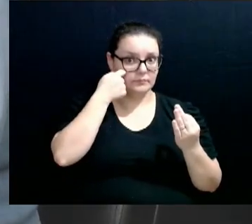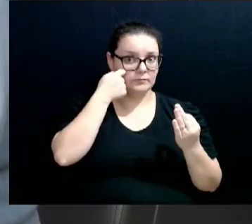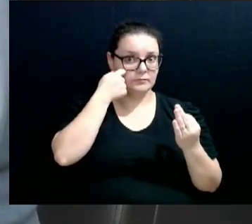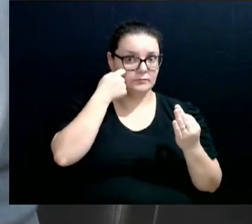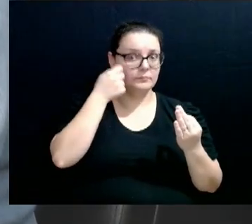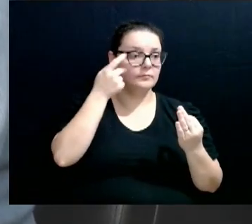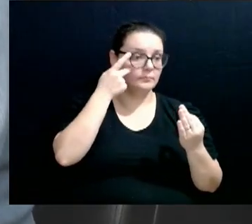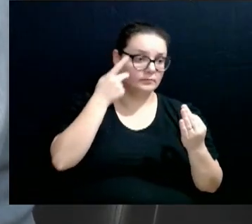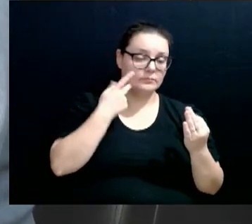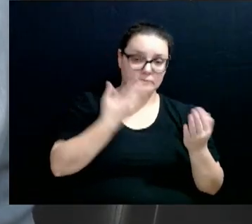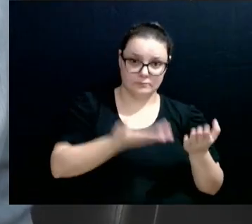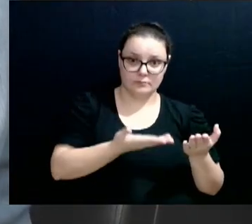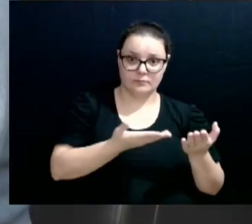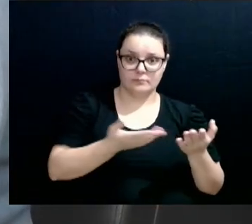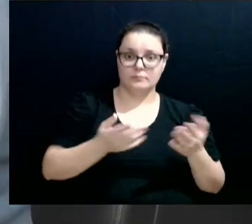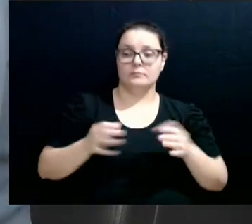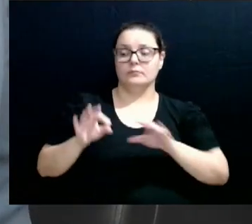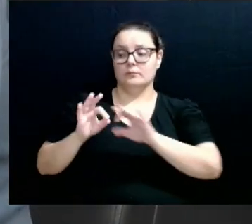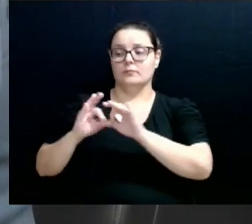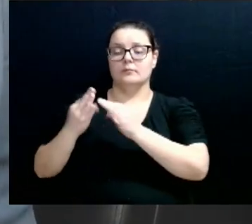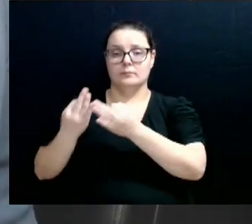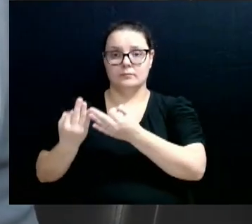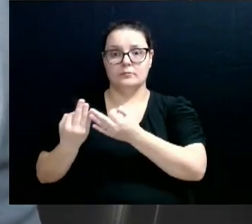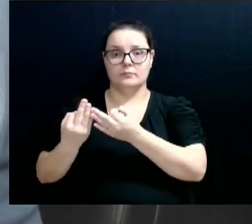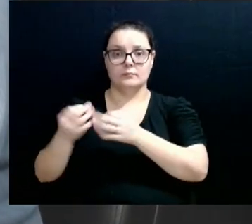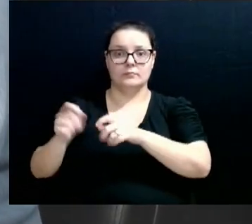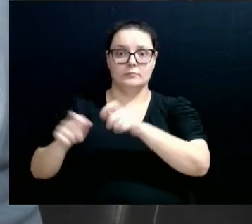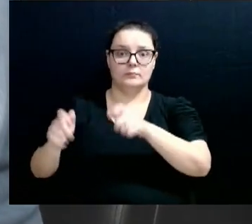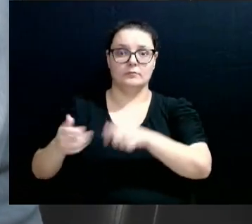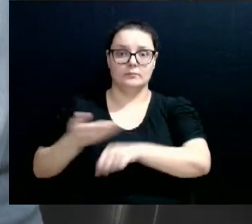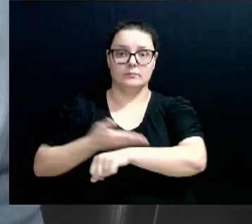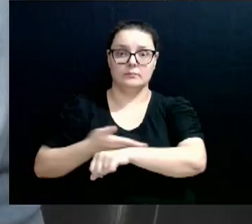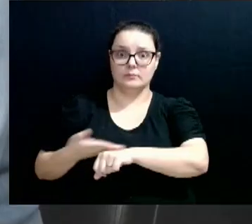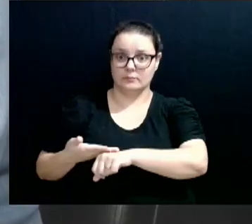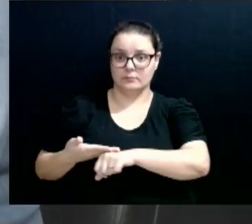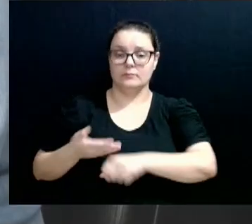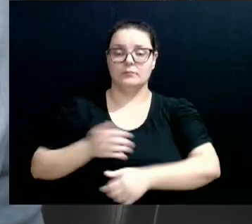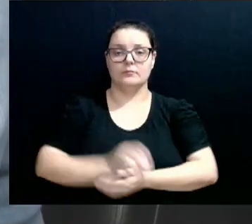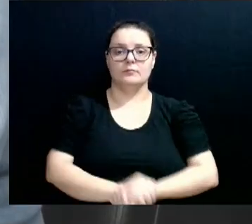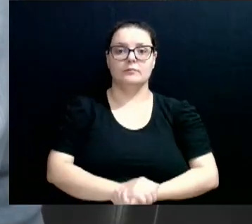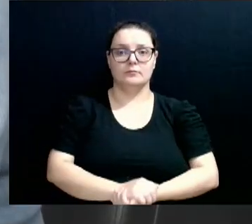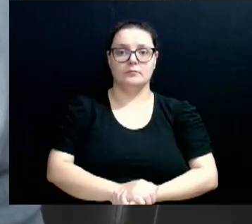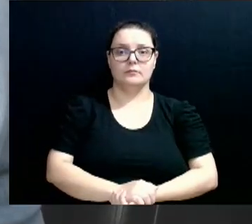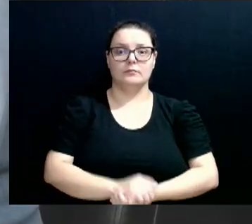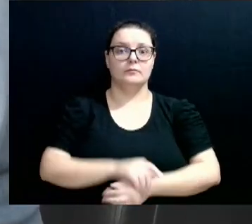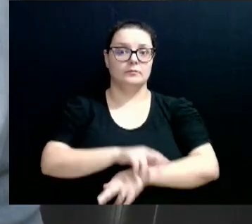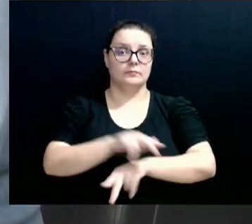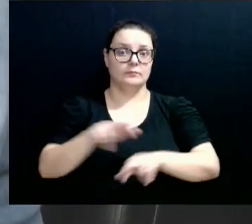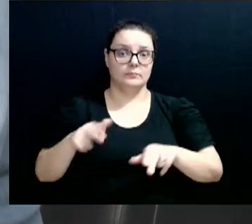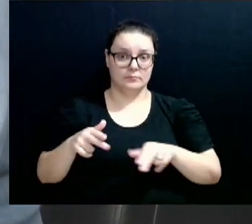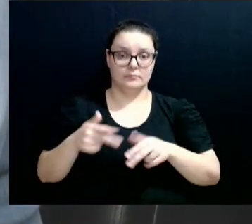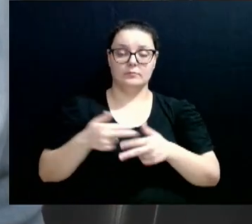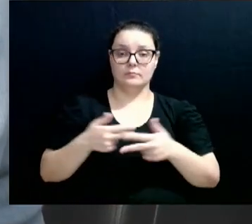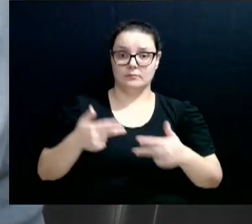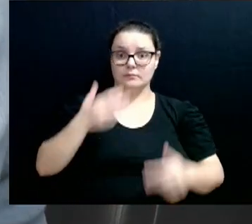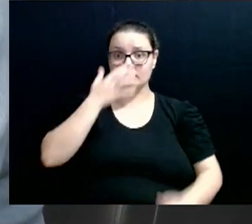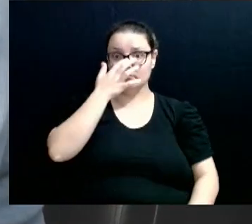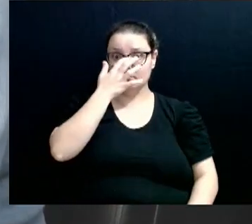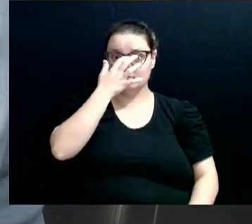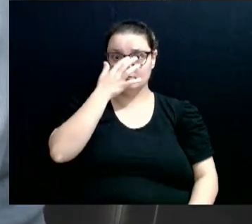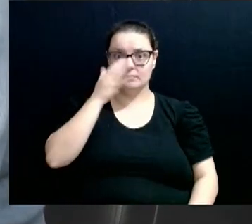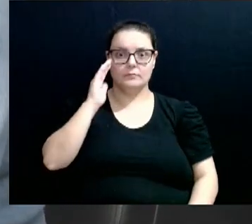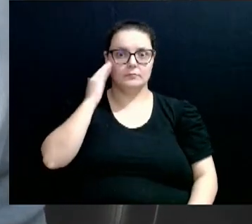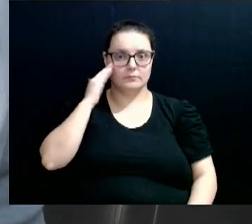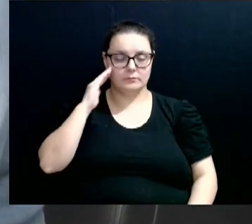uma família de pessoas brancas, né? E muitas coisas eu fui entender